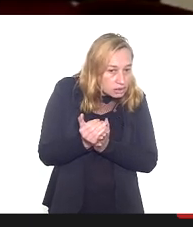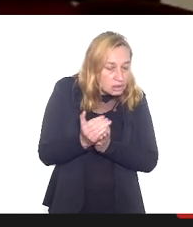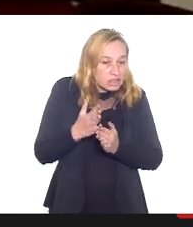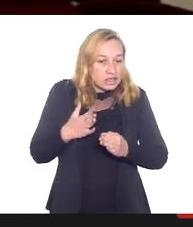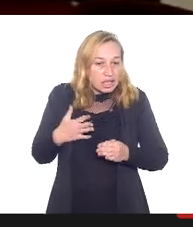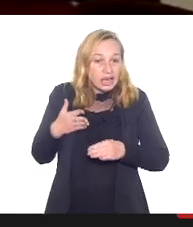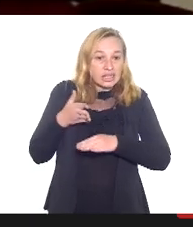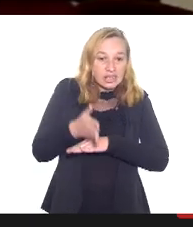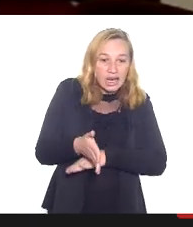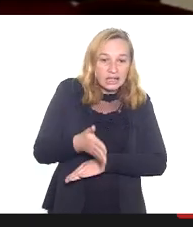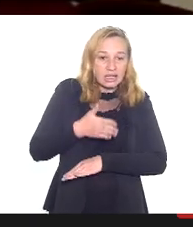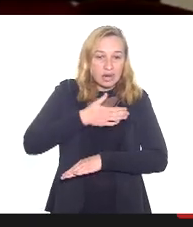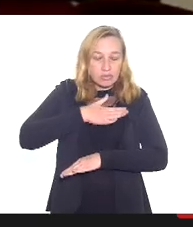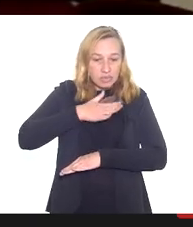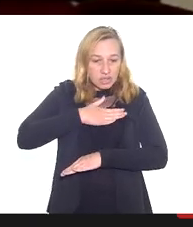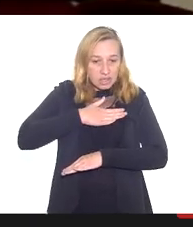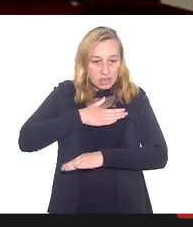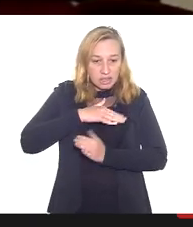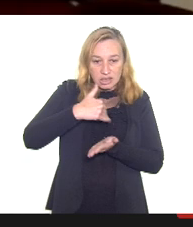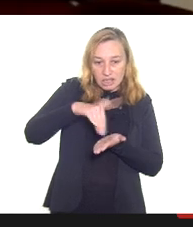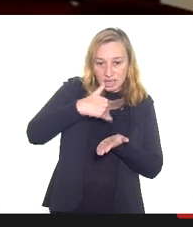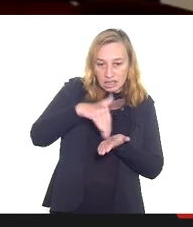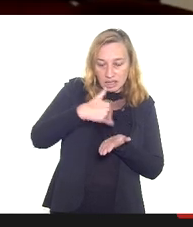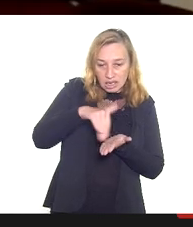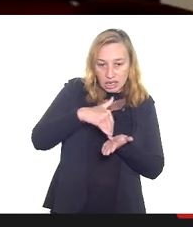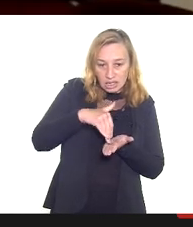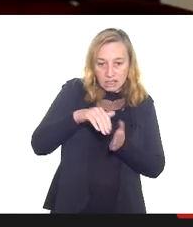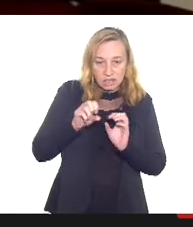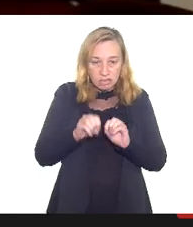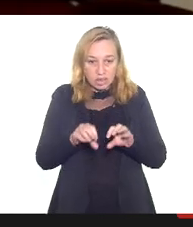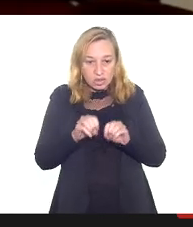da minha entrada na superintendência em outubro de